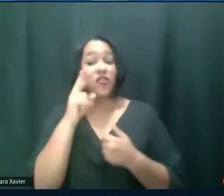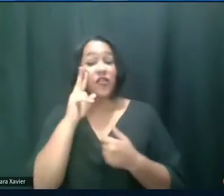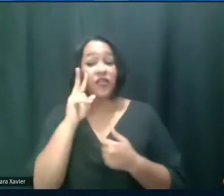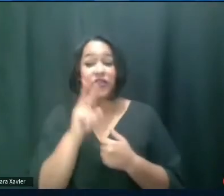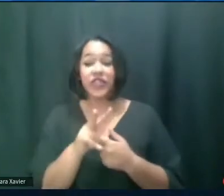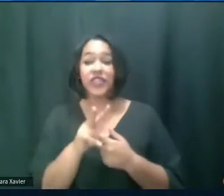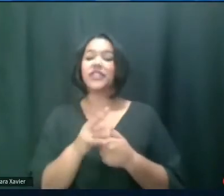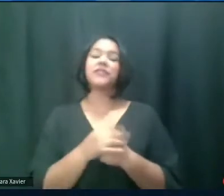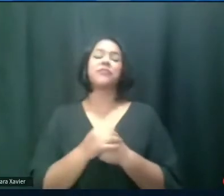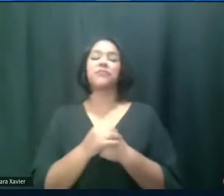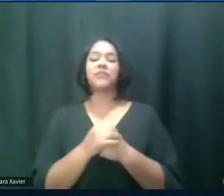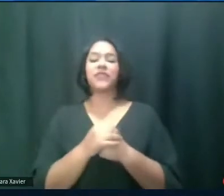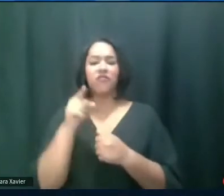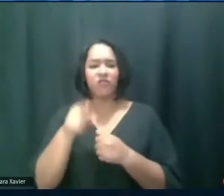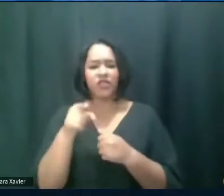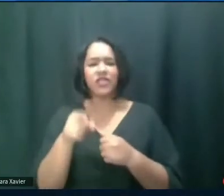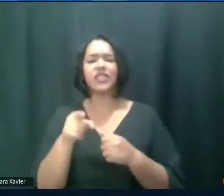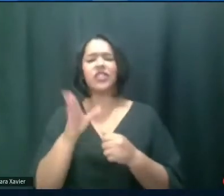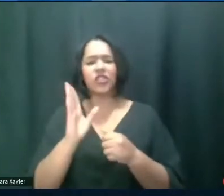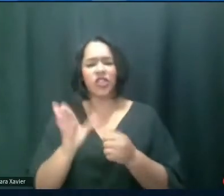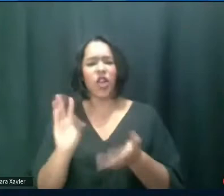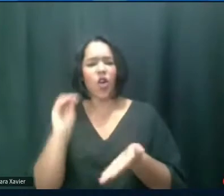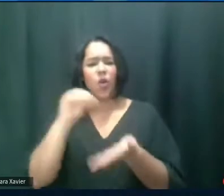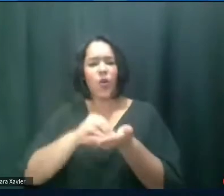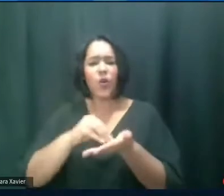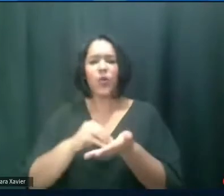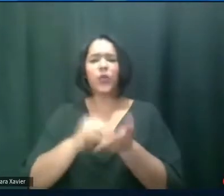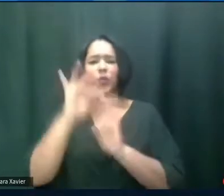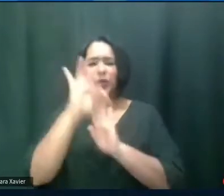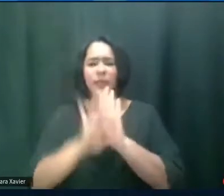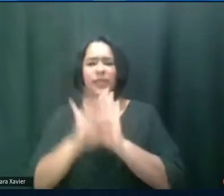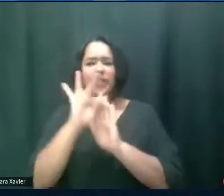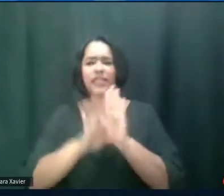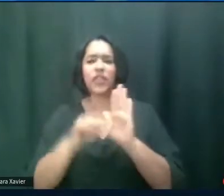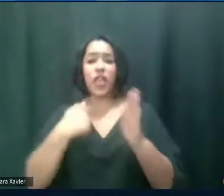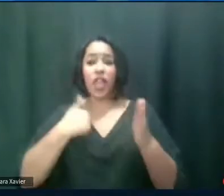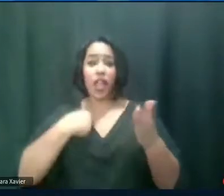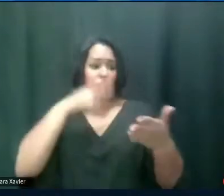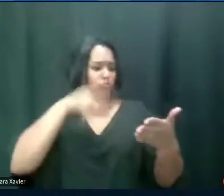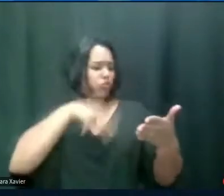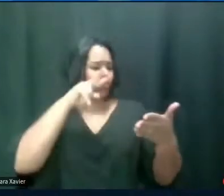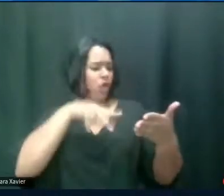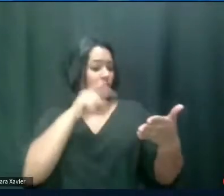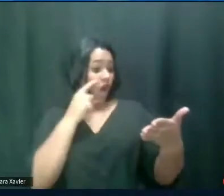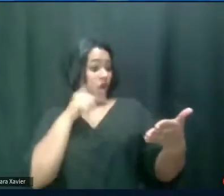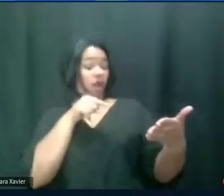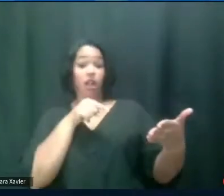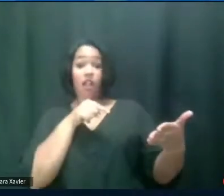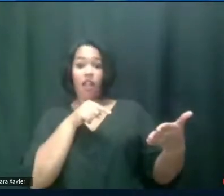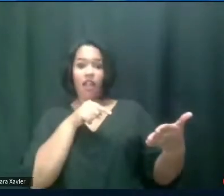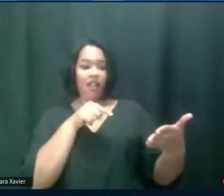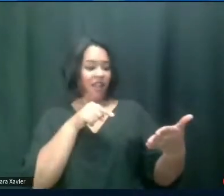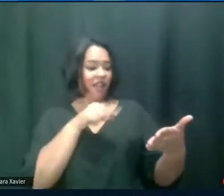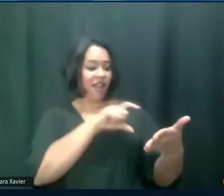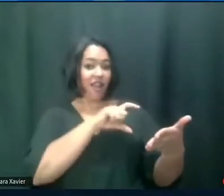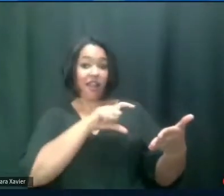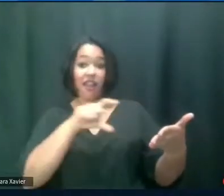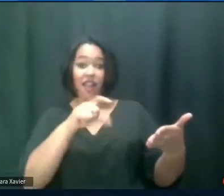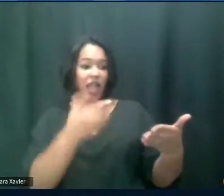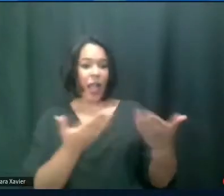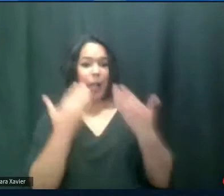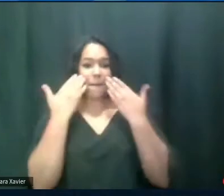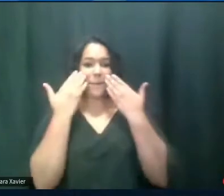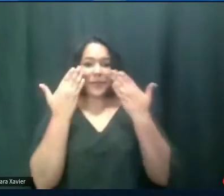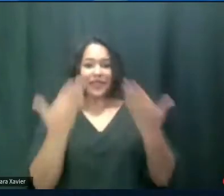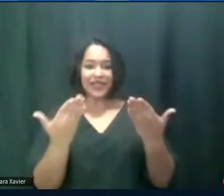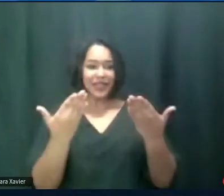implicada desde o início ali no texto. Isso tornou a leitura para mim ali naquela parte, principalmente de apresentação